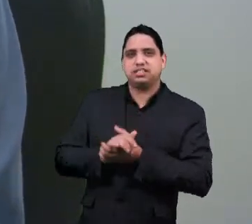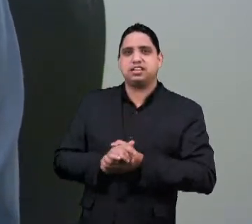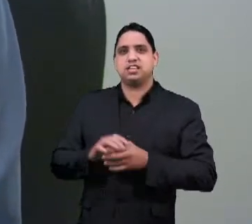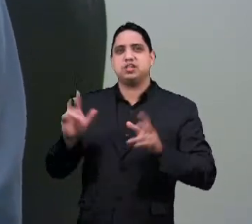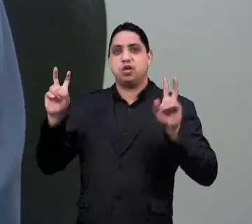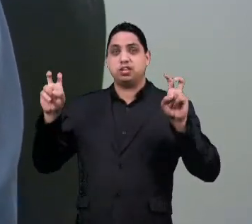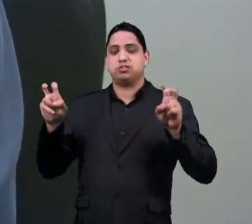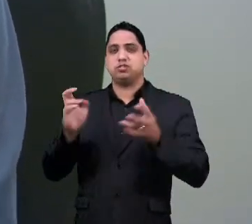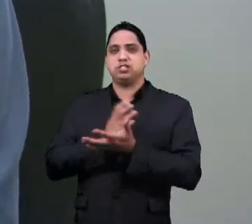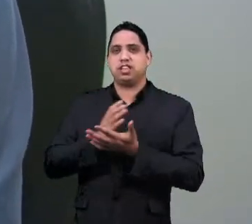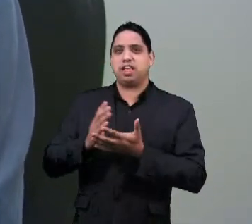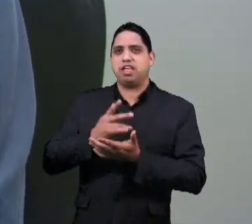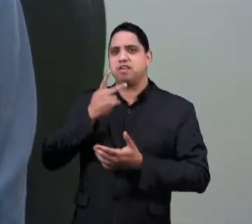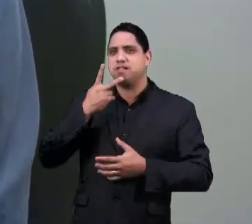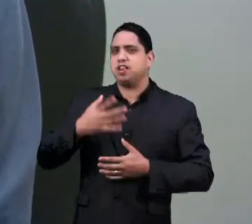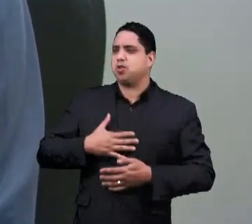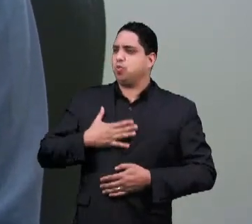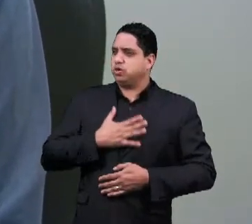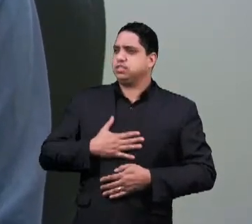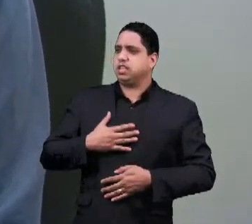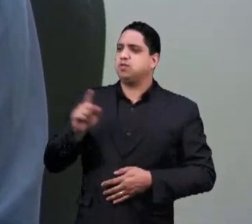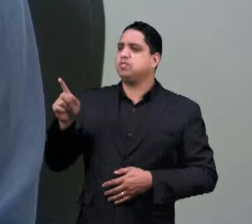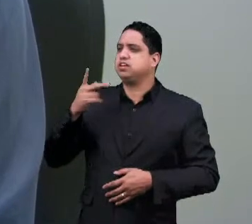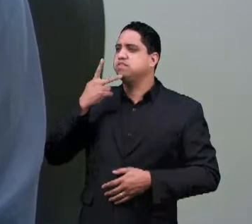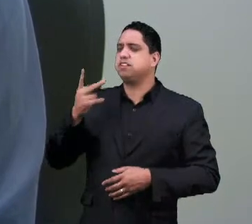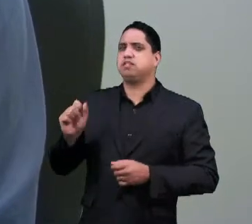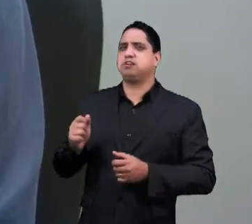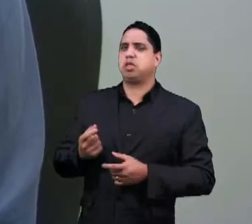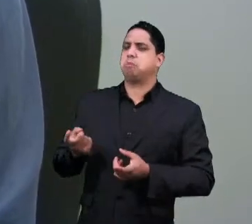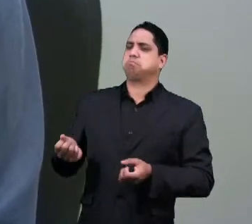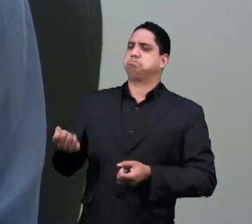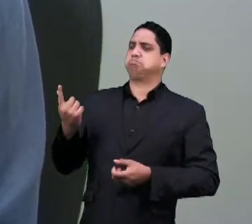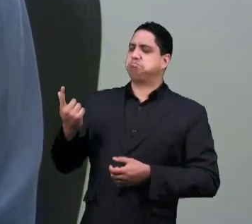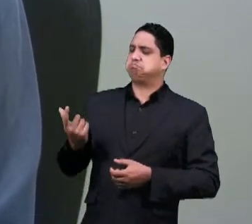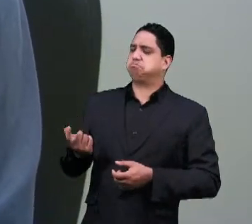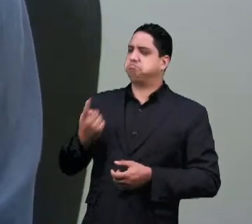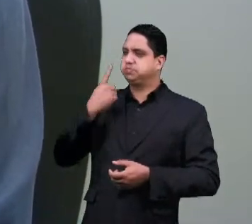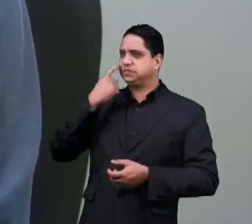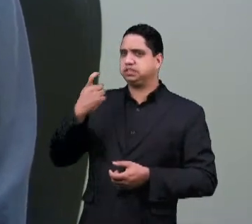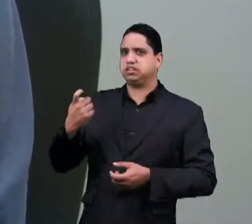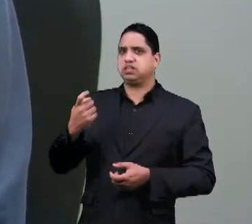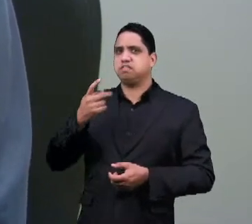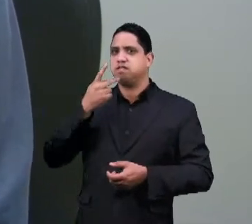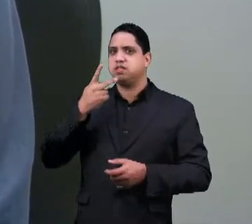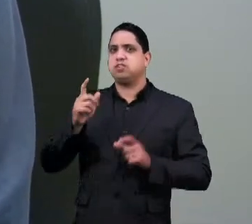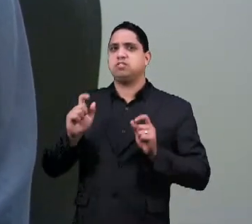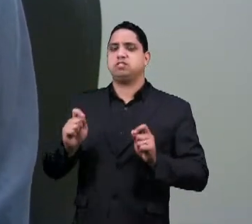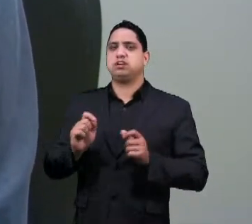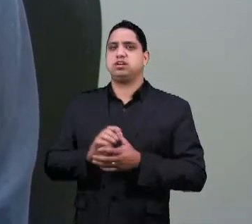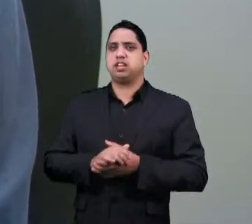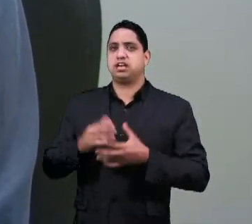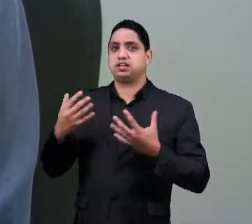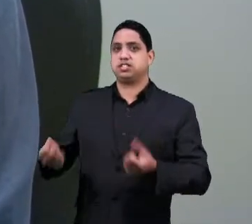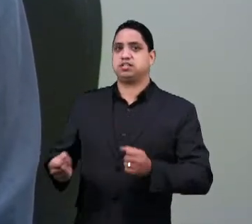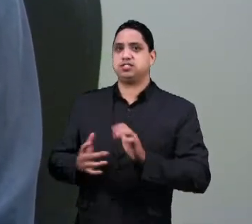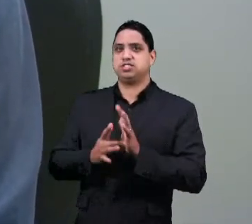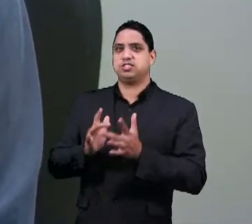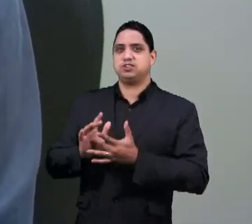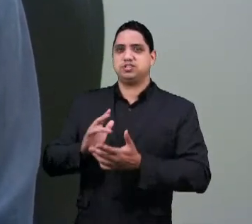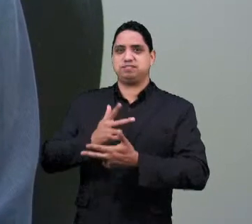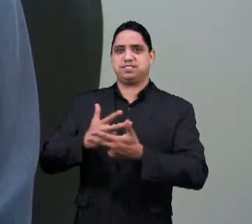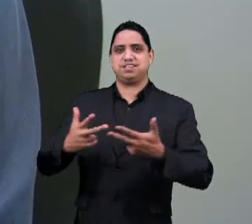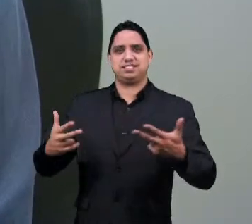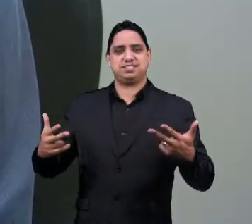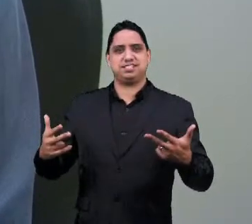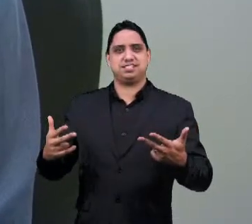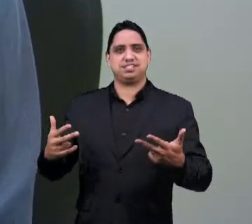gostei muito quando o assunto abordado pelo senhor, e eu achei diferente e interessante quando o senhor falou que aceitou Jesus várias vezes